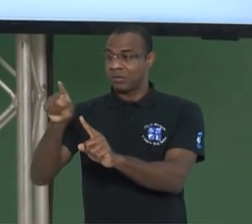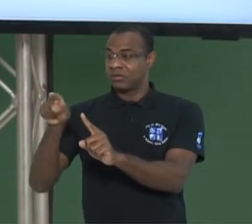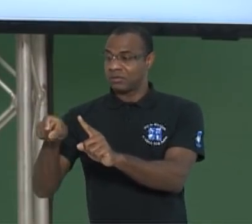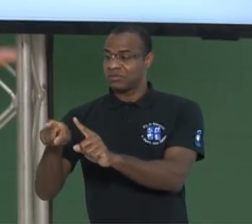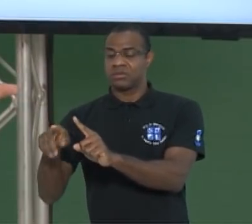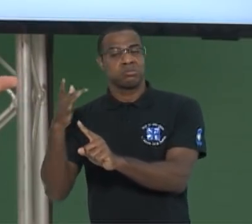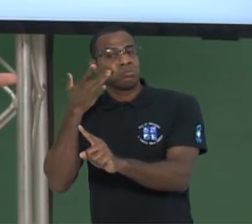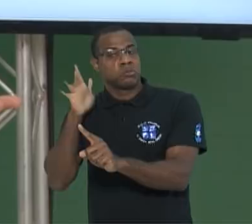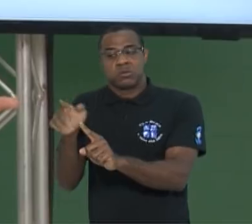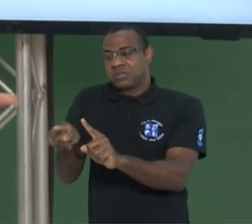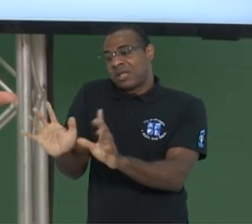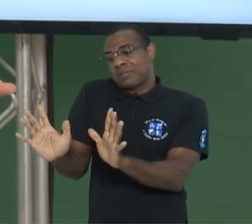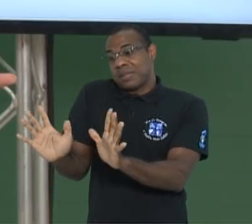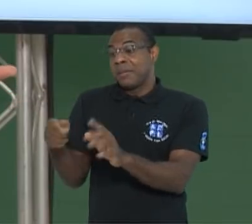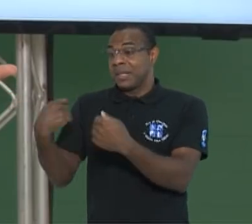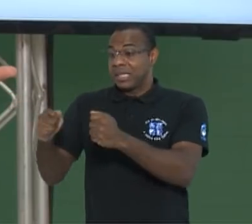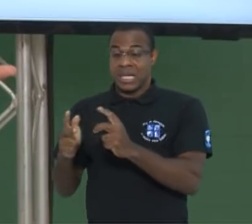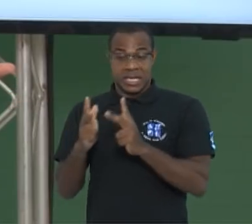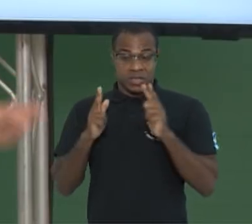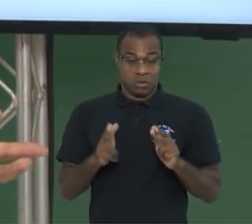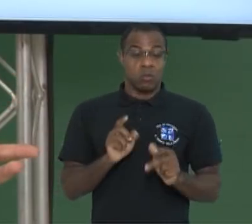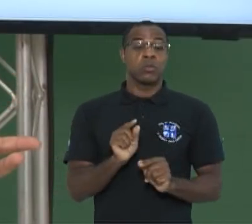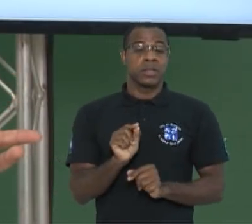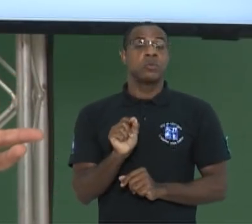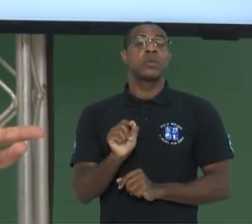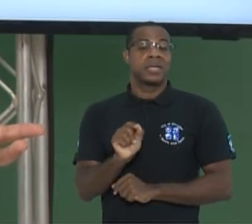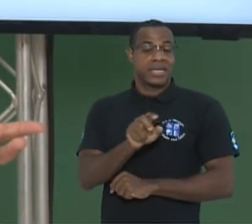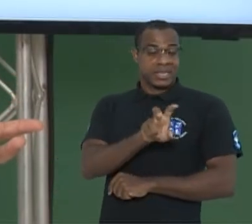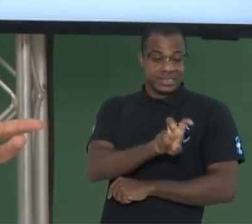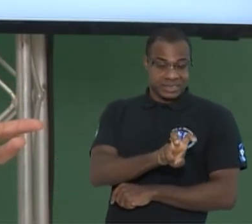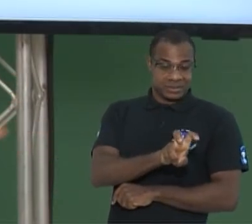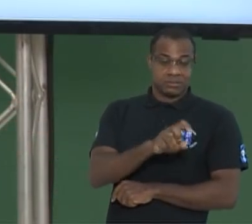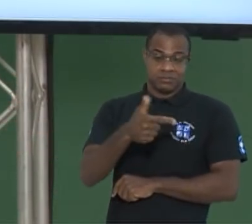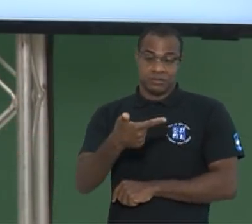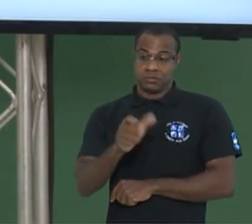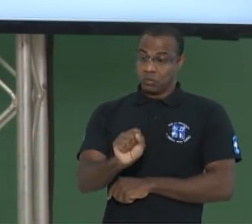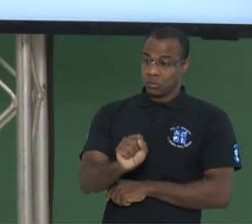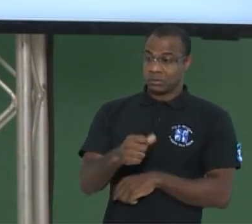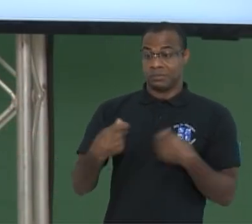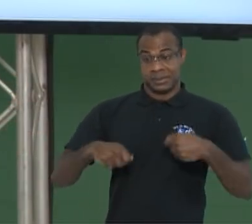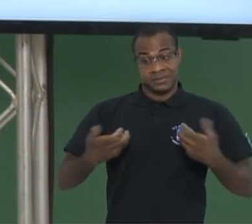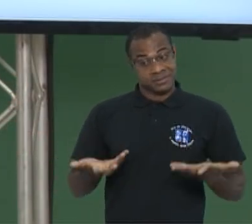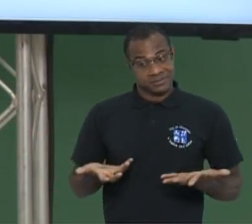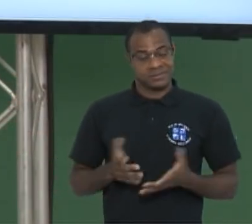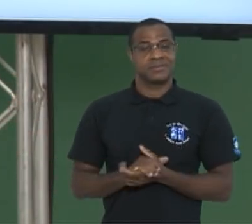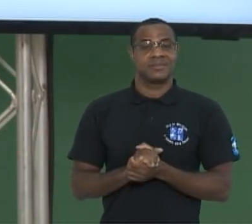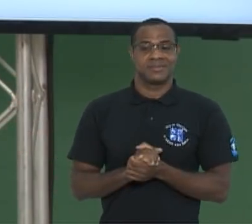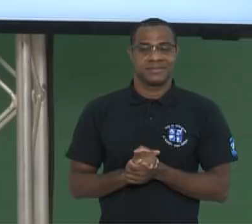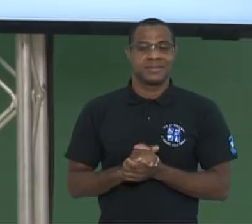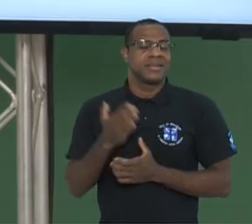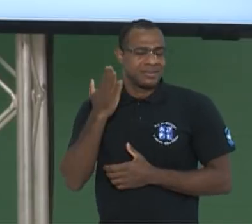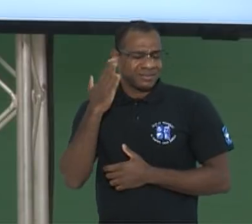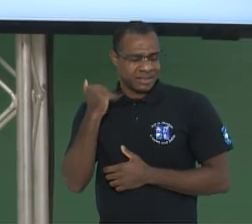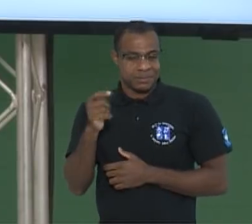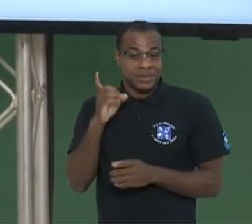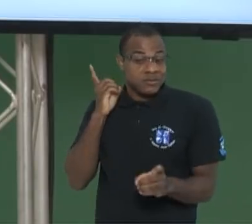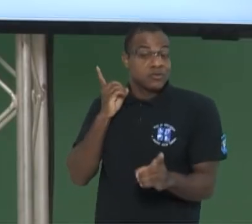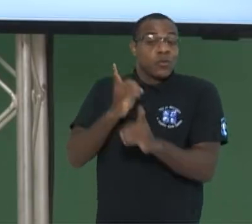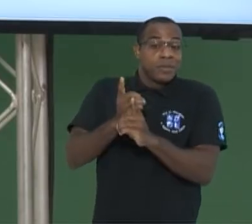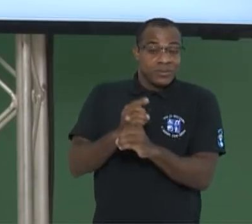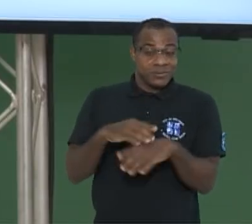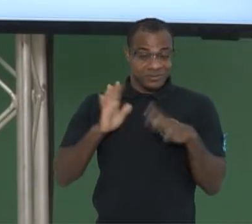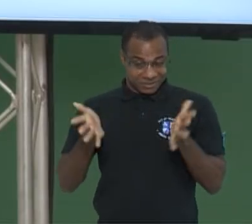ser igual a 528, certo? O que vocês acham? Já sabem de cabeça, mentalmente, qual que é o